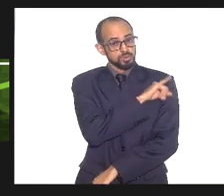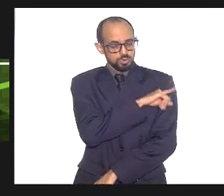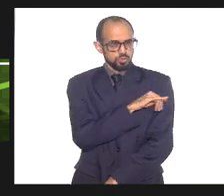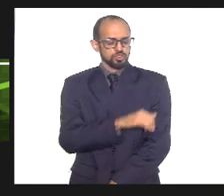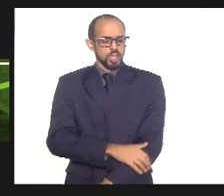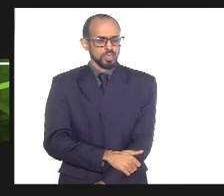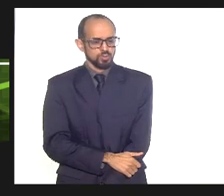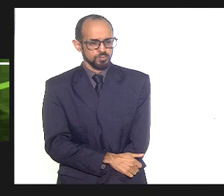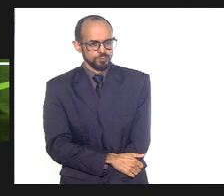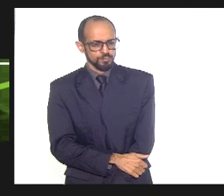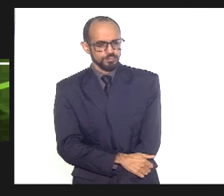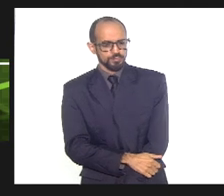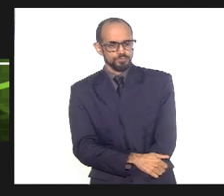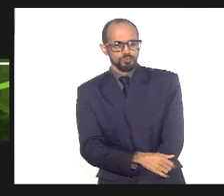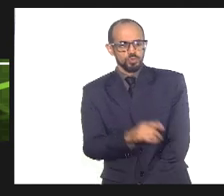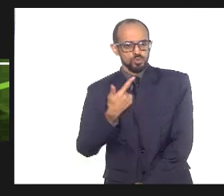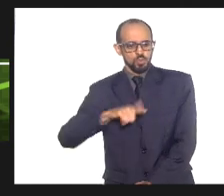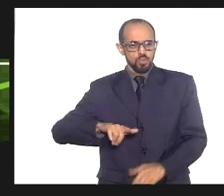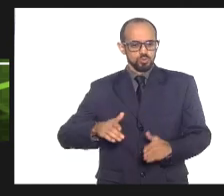slide.